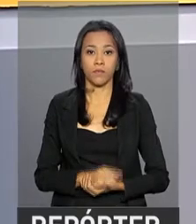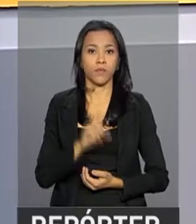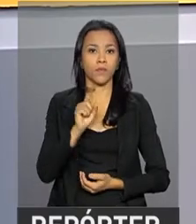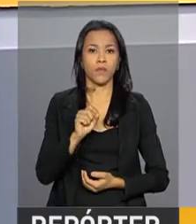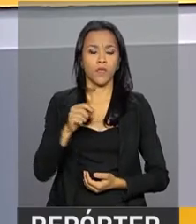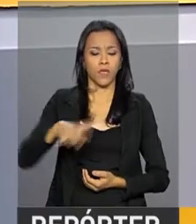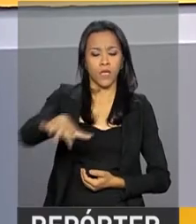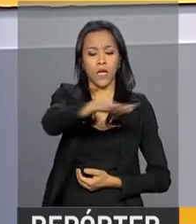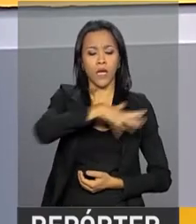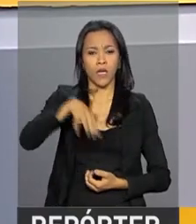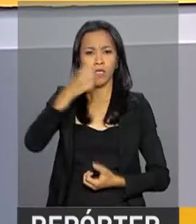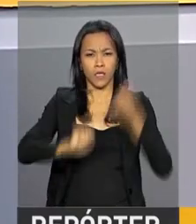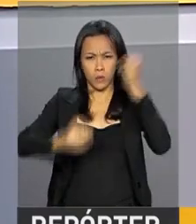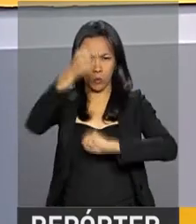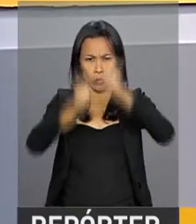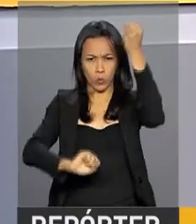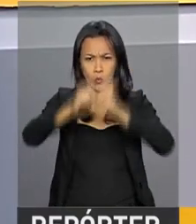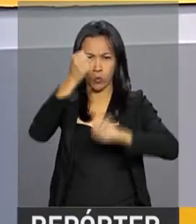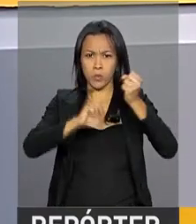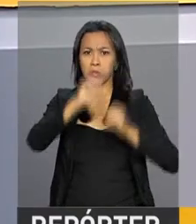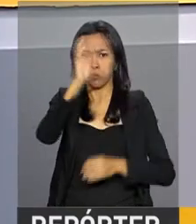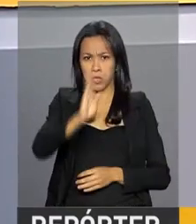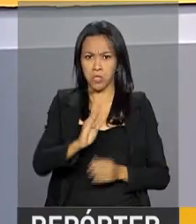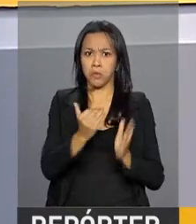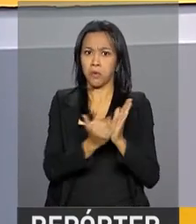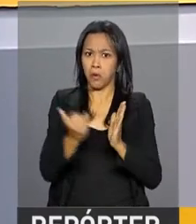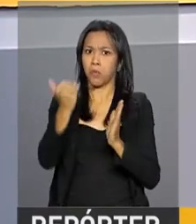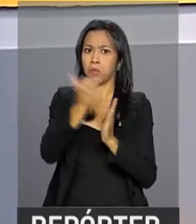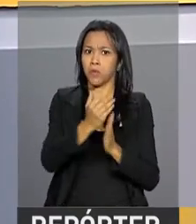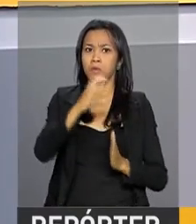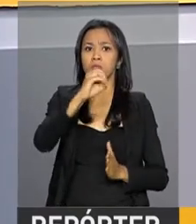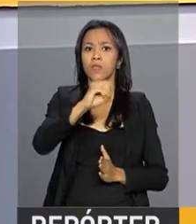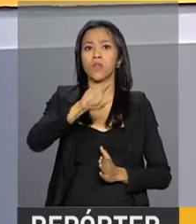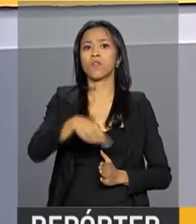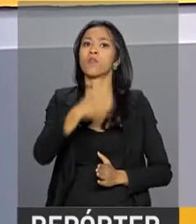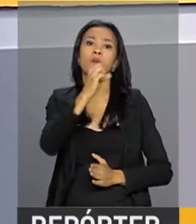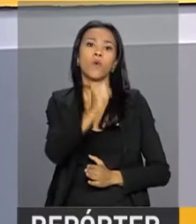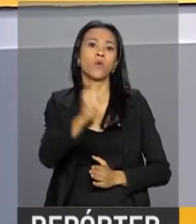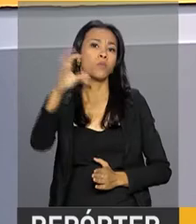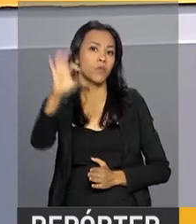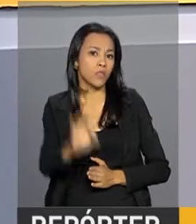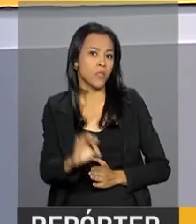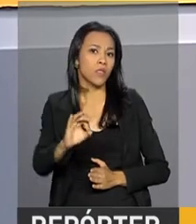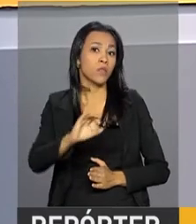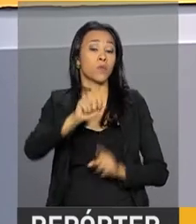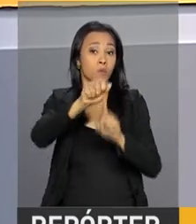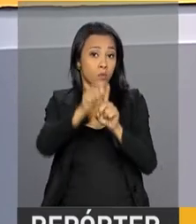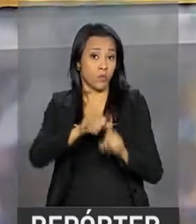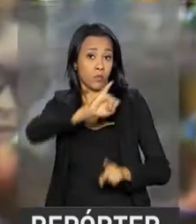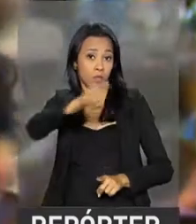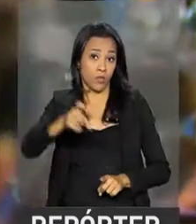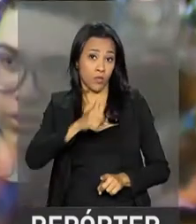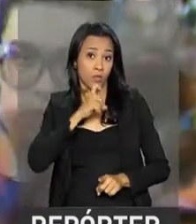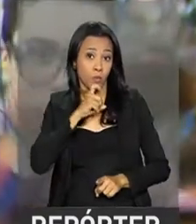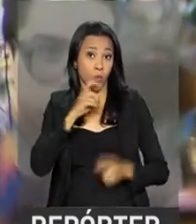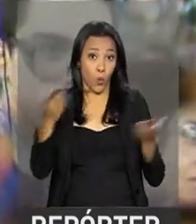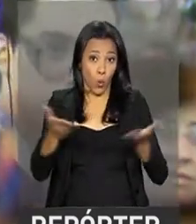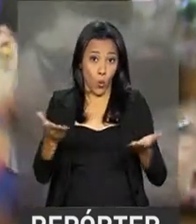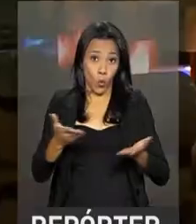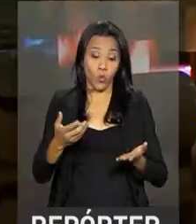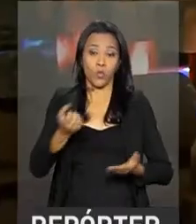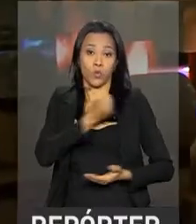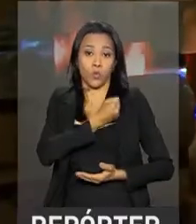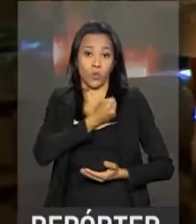produção da indústria brasileira registrou alta de 0,8% em julho. Segundo números divulgados hoje pelo